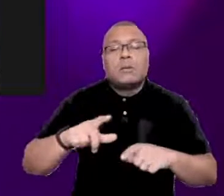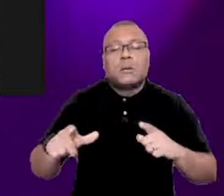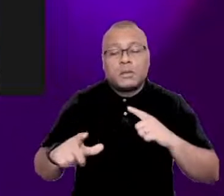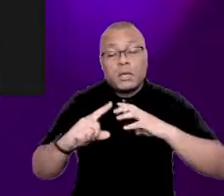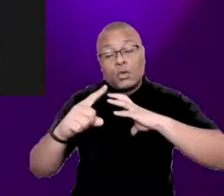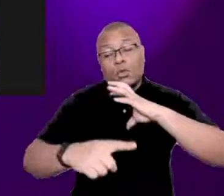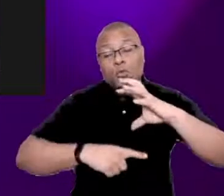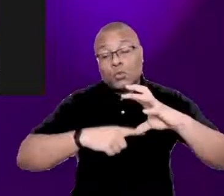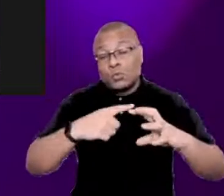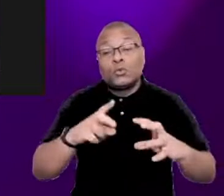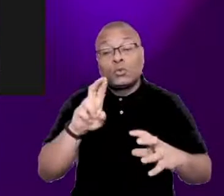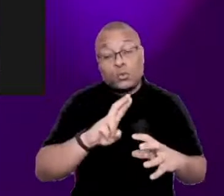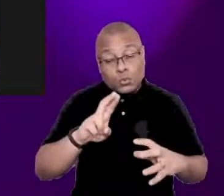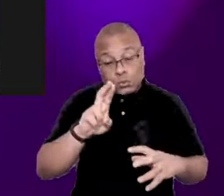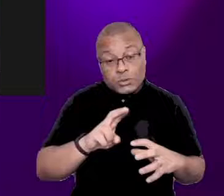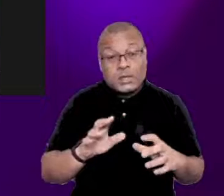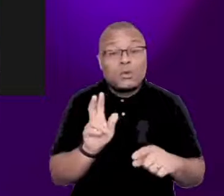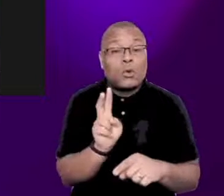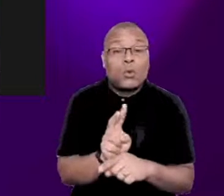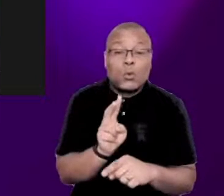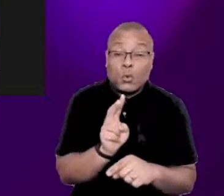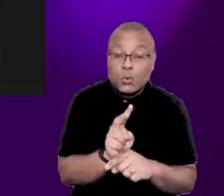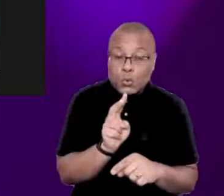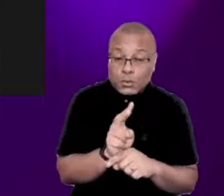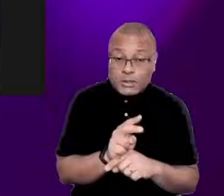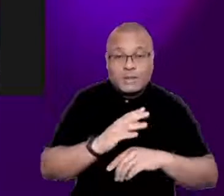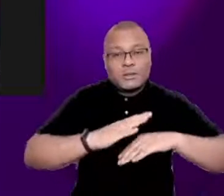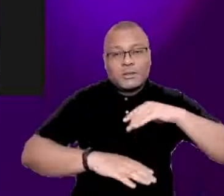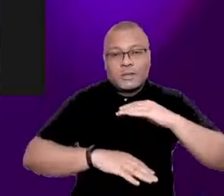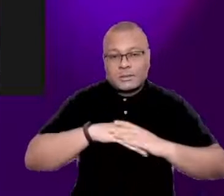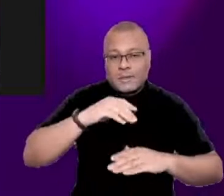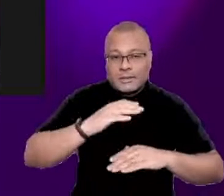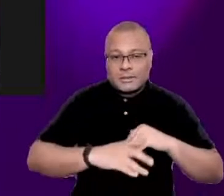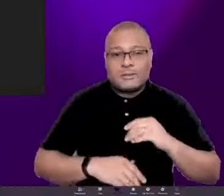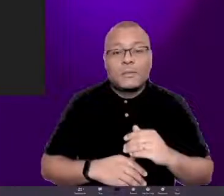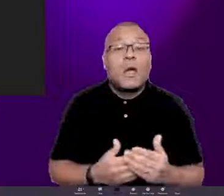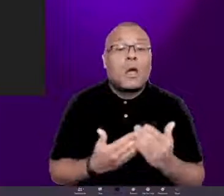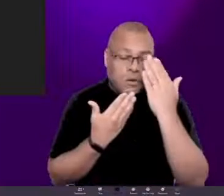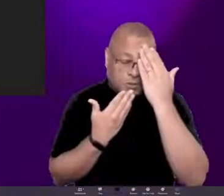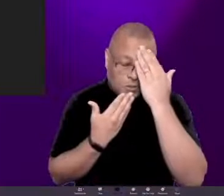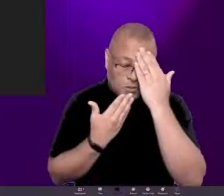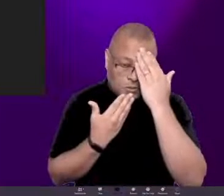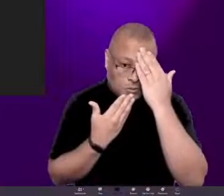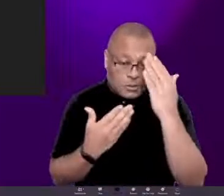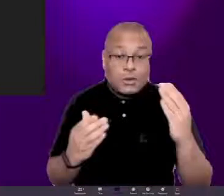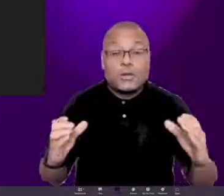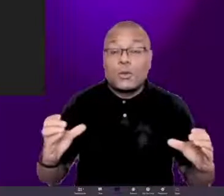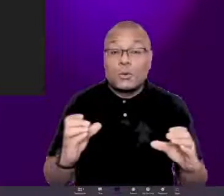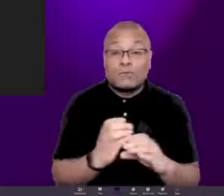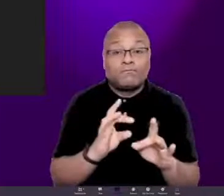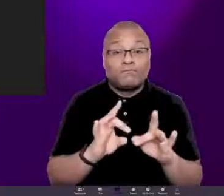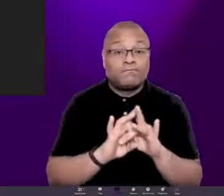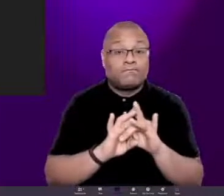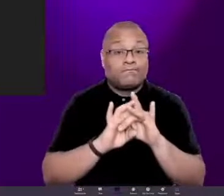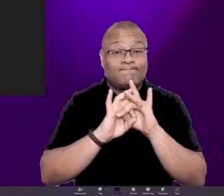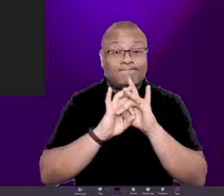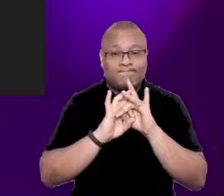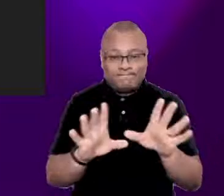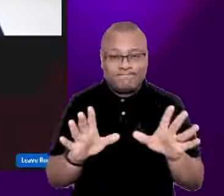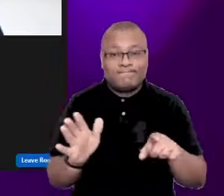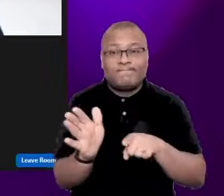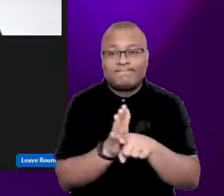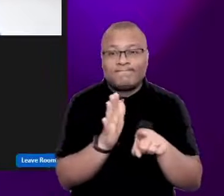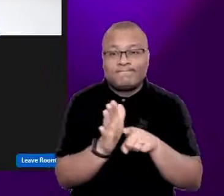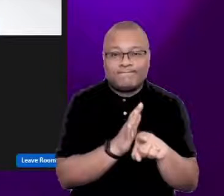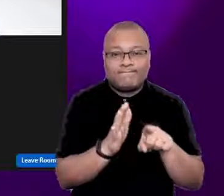feito essa implementação de linhas de cuidado nas suas práticas. Muito obrigada e eu fico à disposição para as